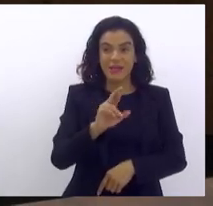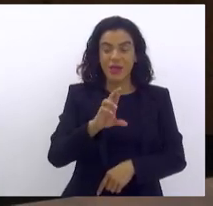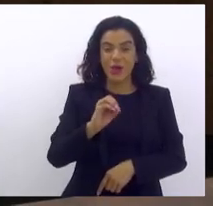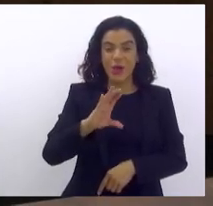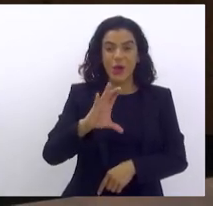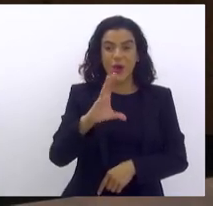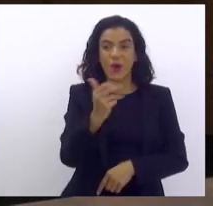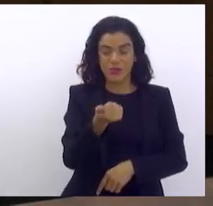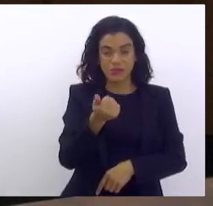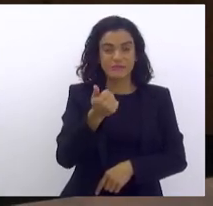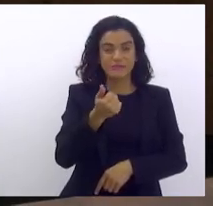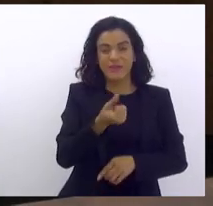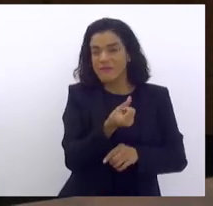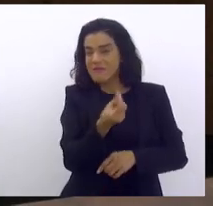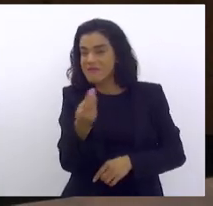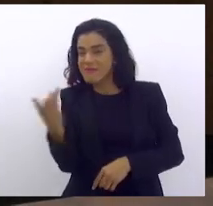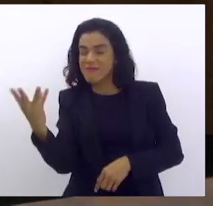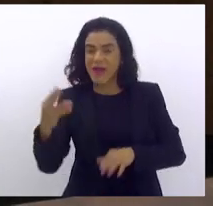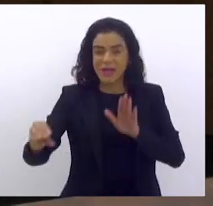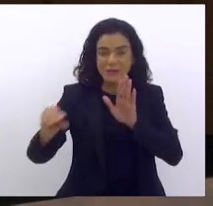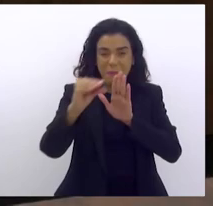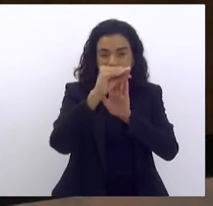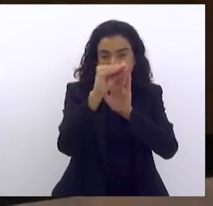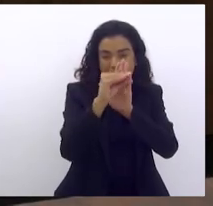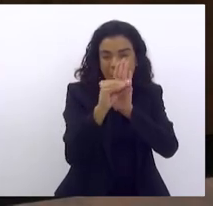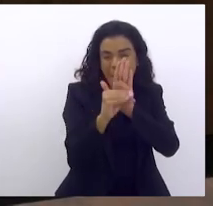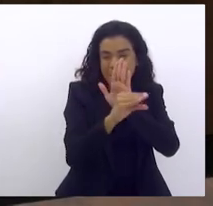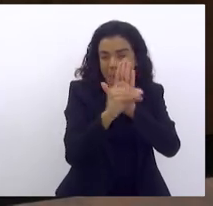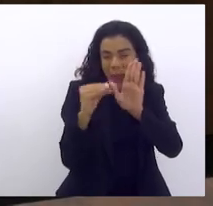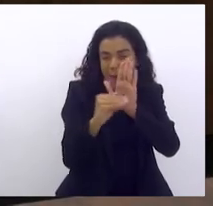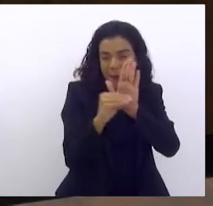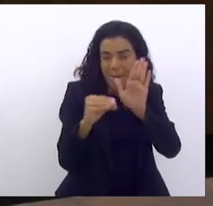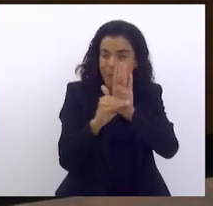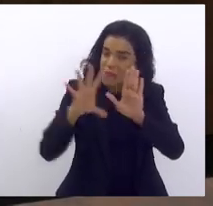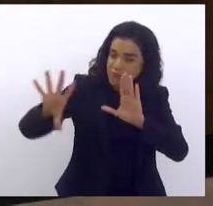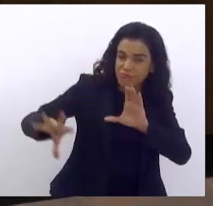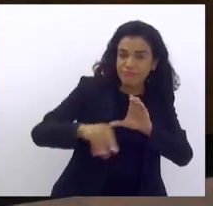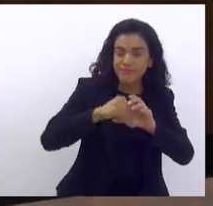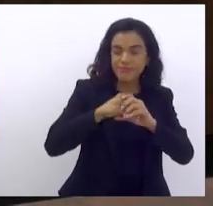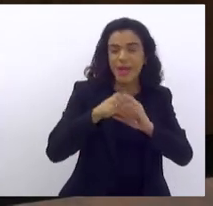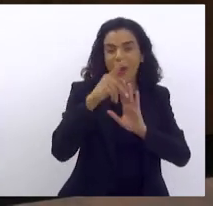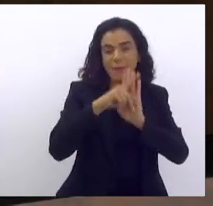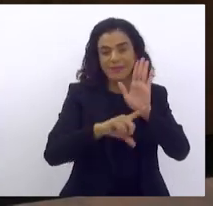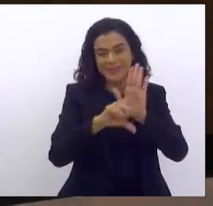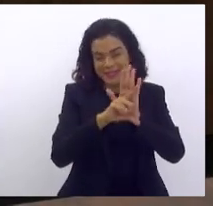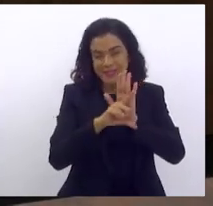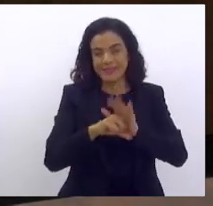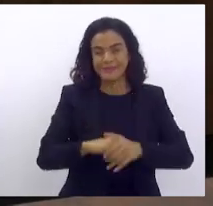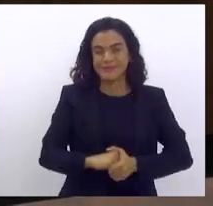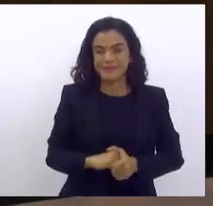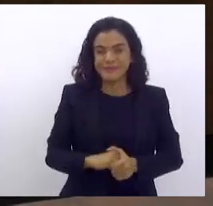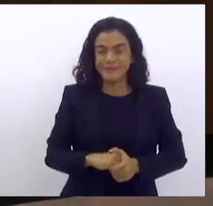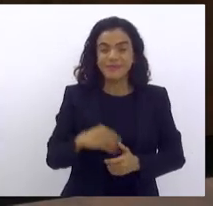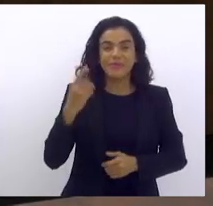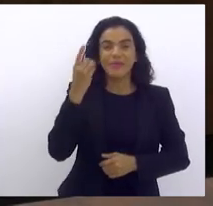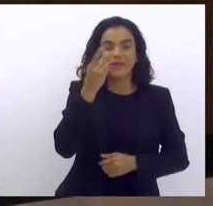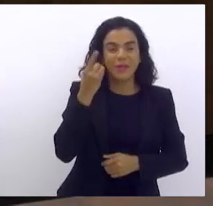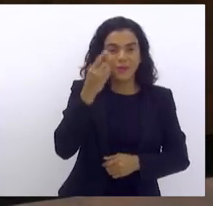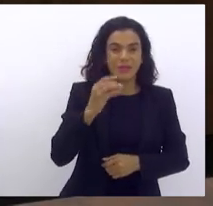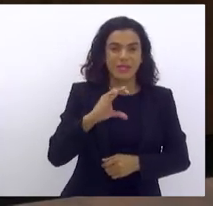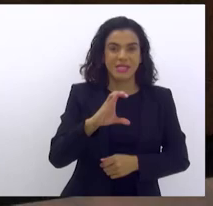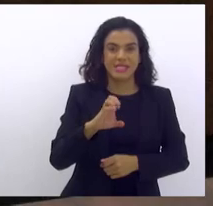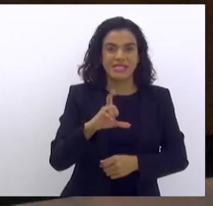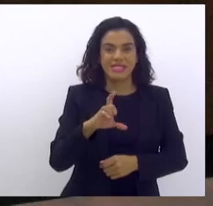que várias emendas da deputada foram incorporadas ao projeto. Né? Deputada Célia Jordão,